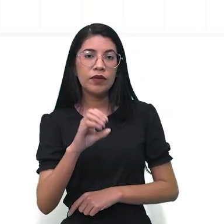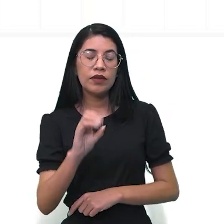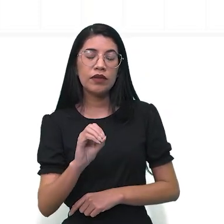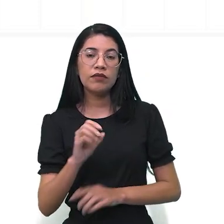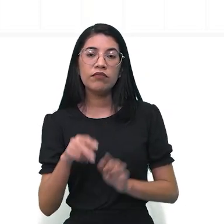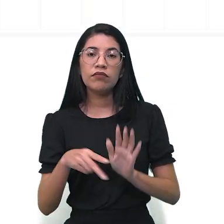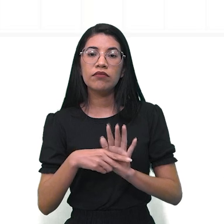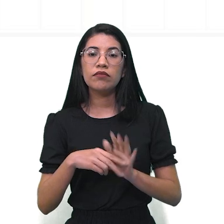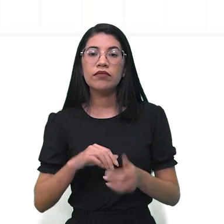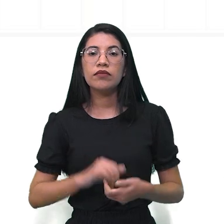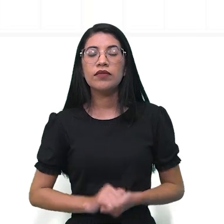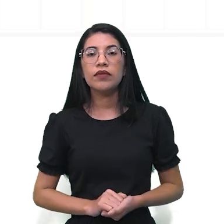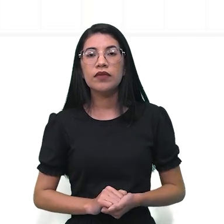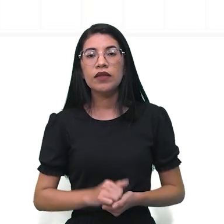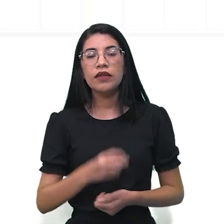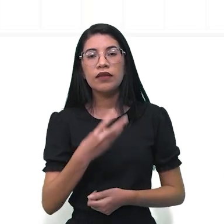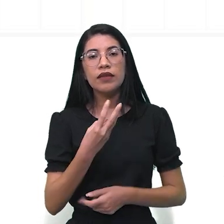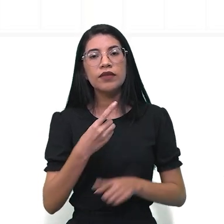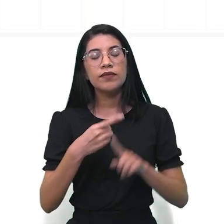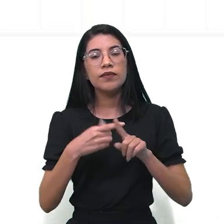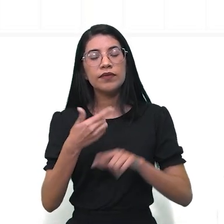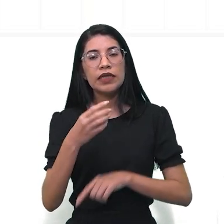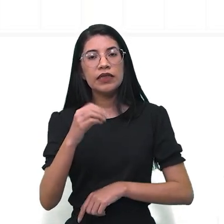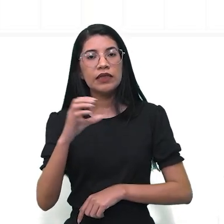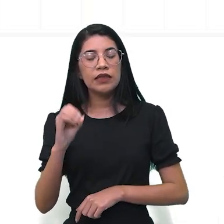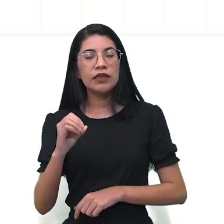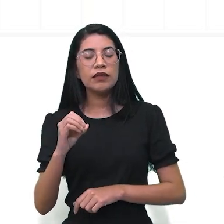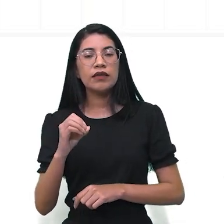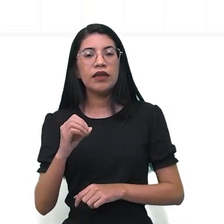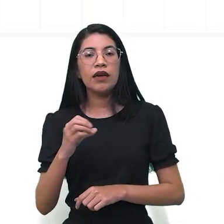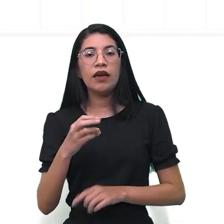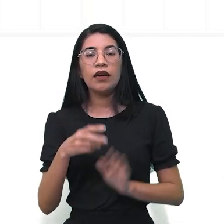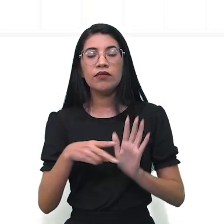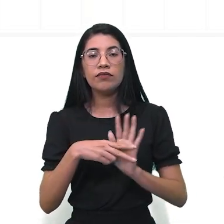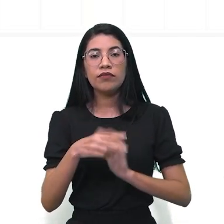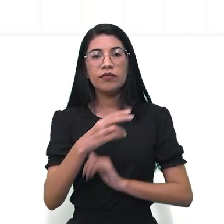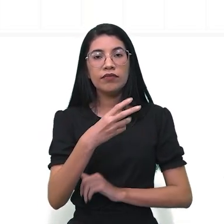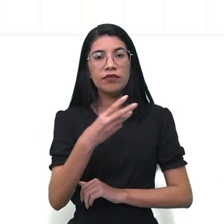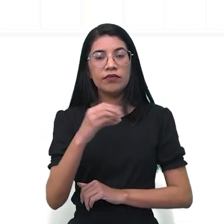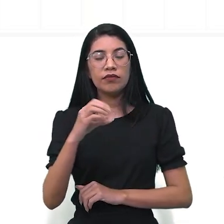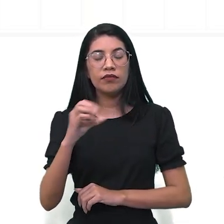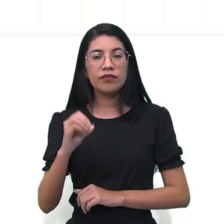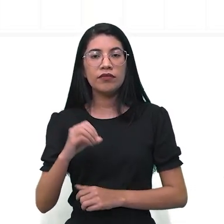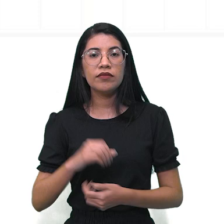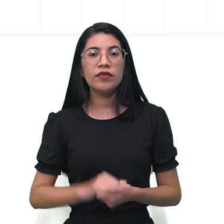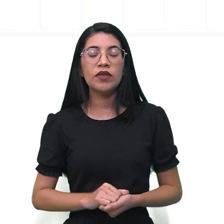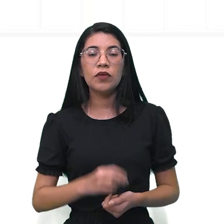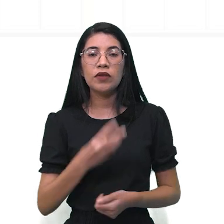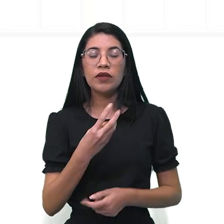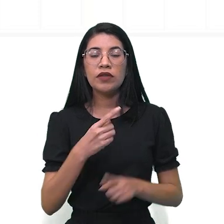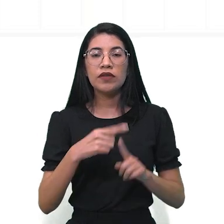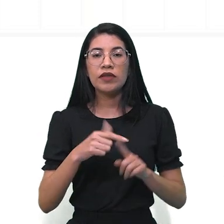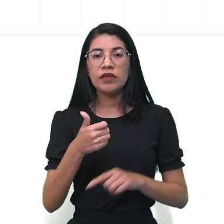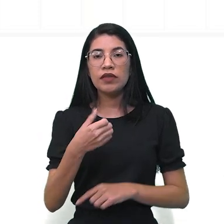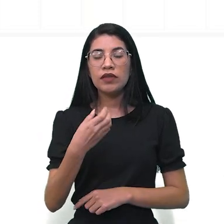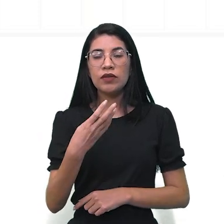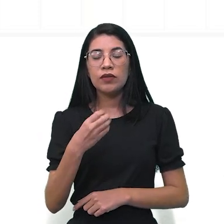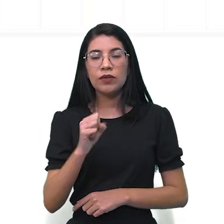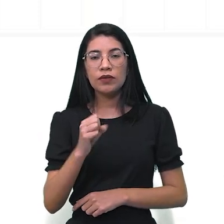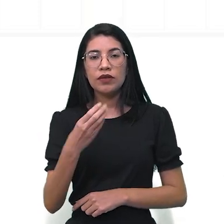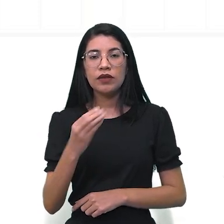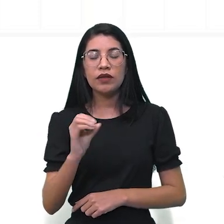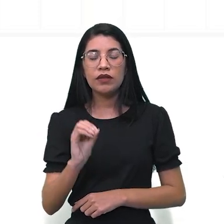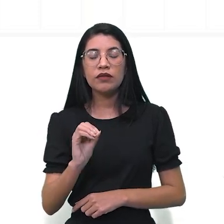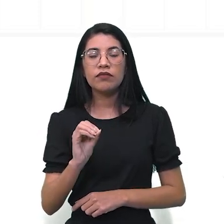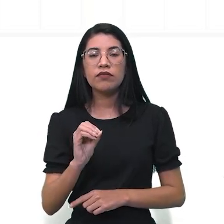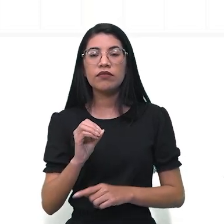3 vezes 100 dá 300, né? E 3 vezes 80 dá 240. 3 vezes